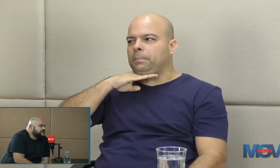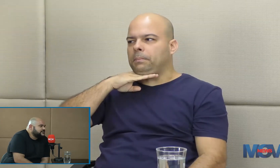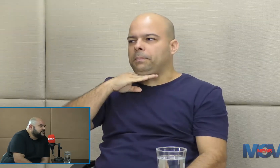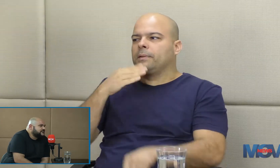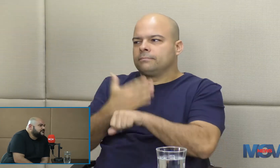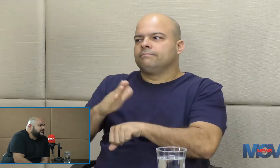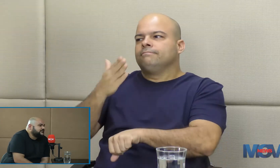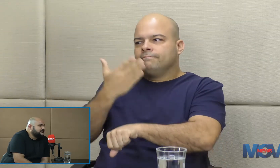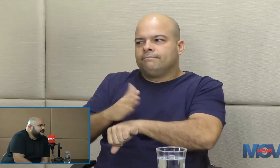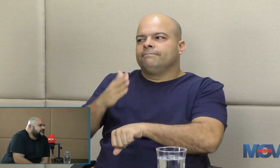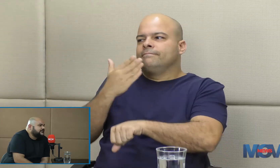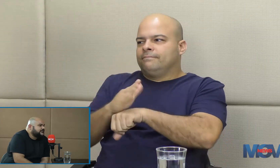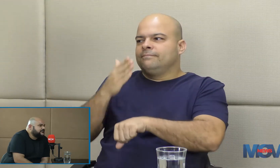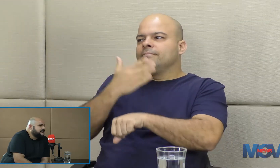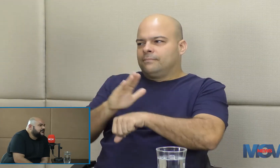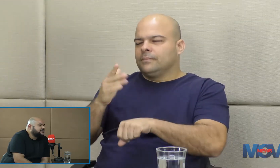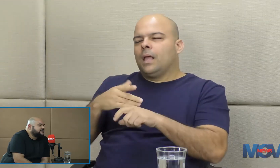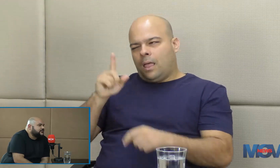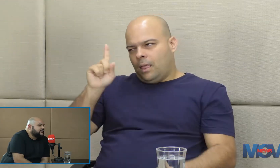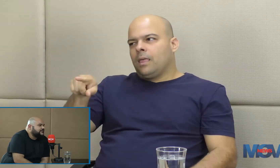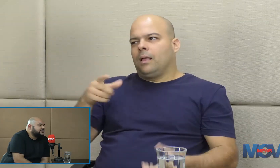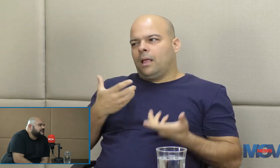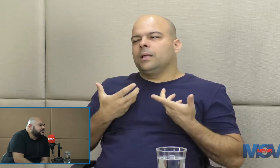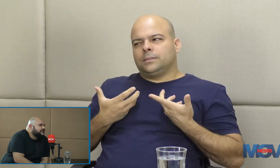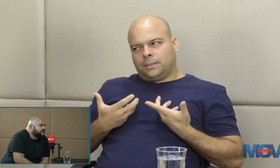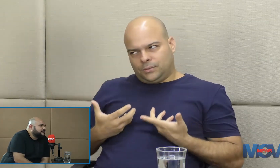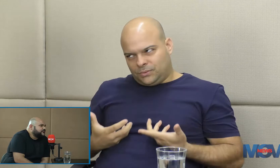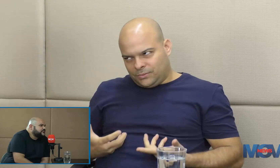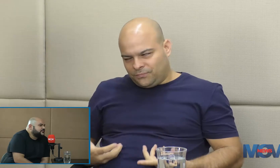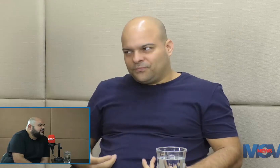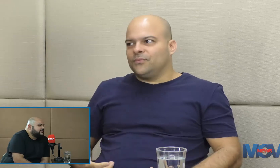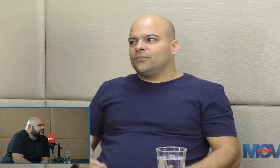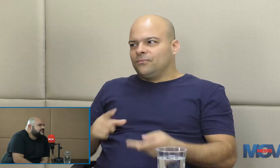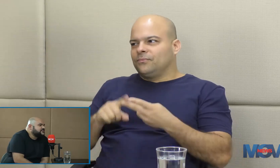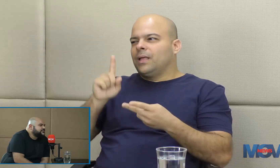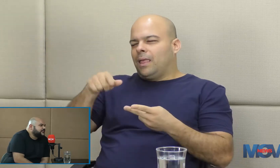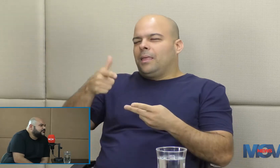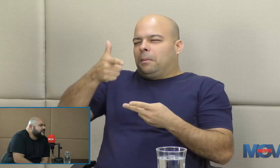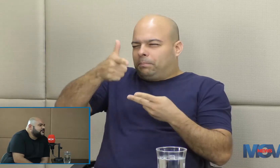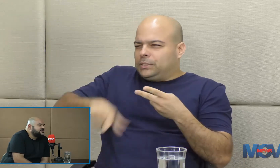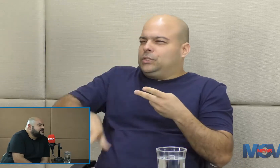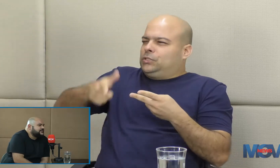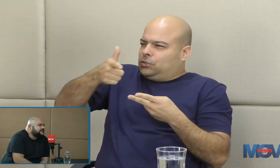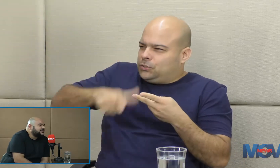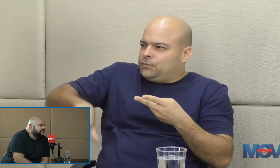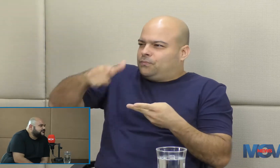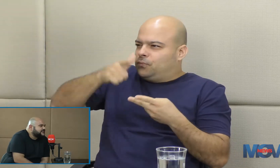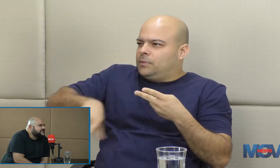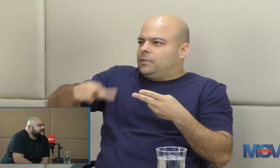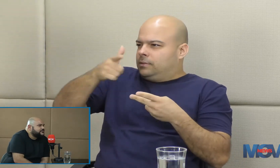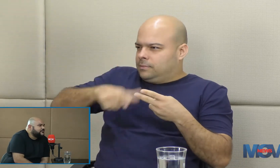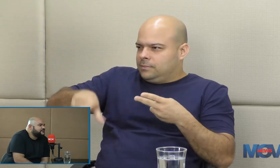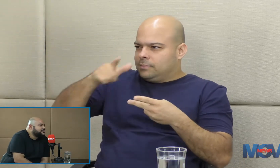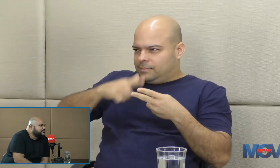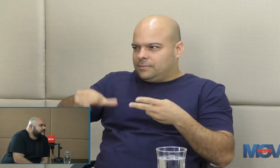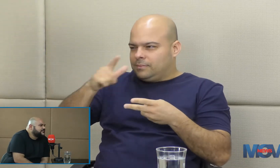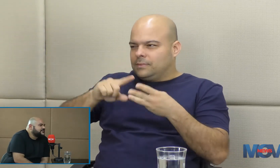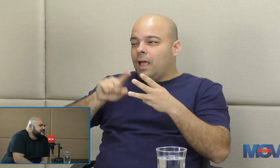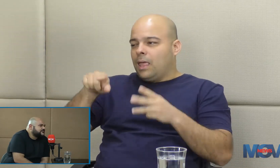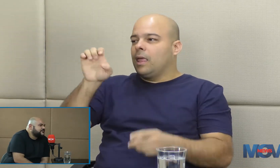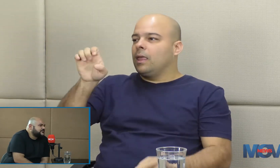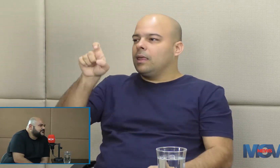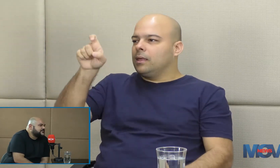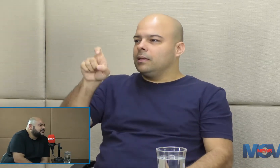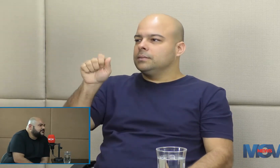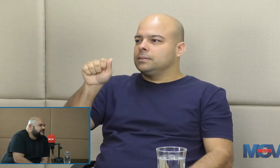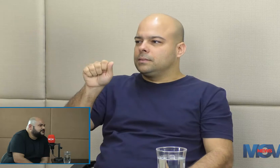os dias. Treinar e tocava no profissional para sentir a voz e tentar fazer de novo, e